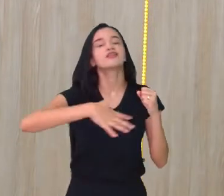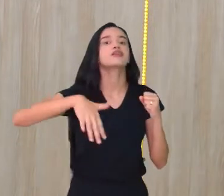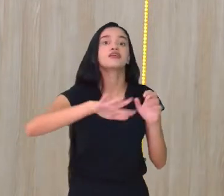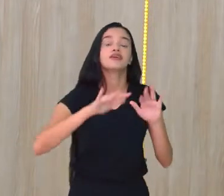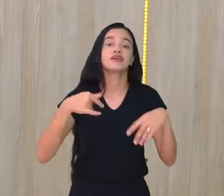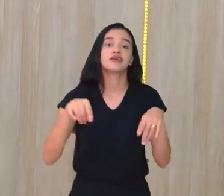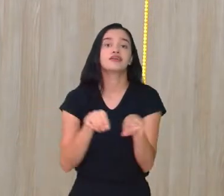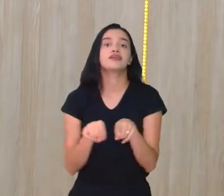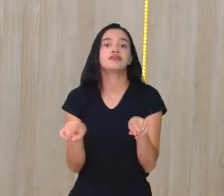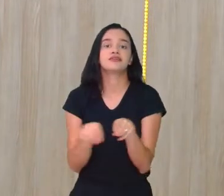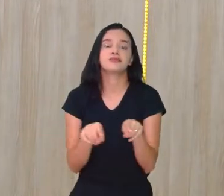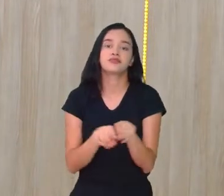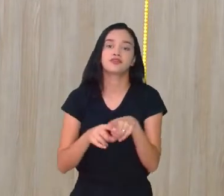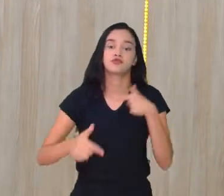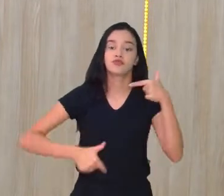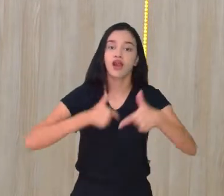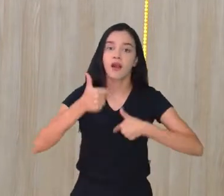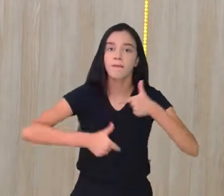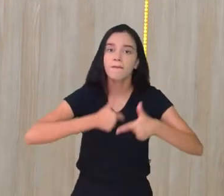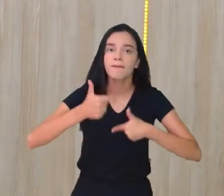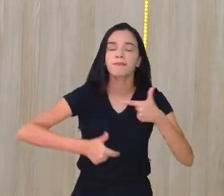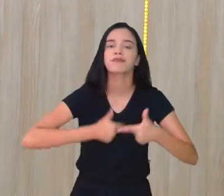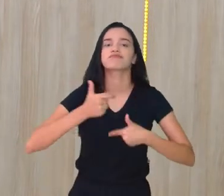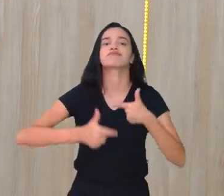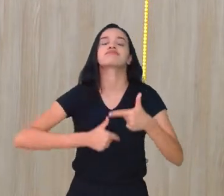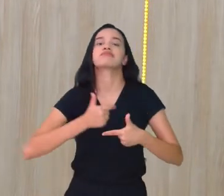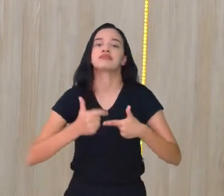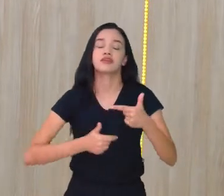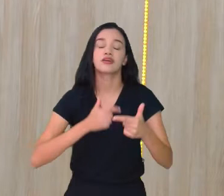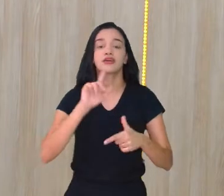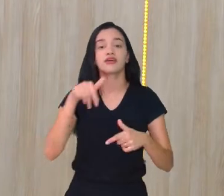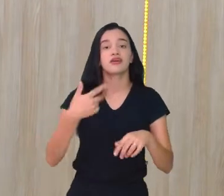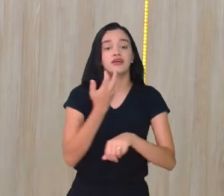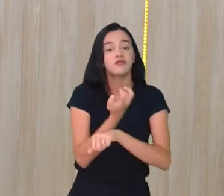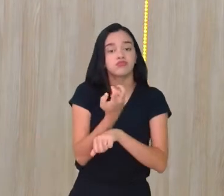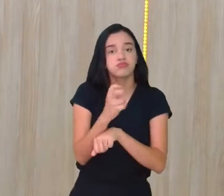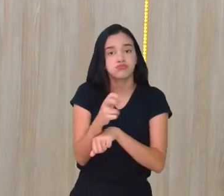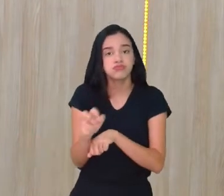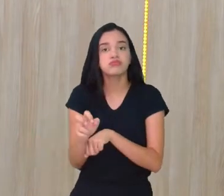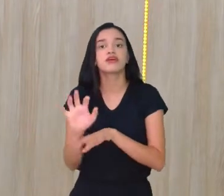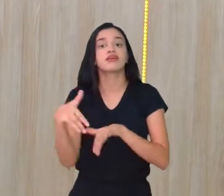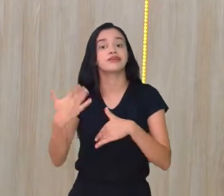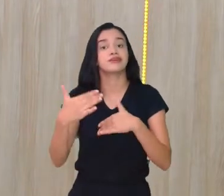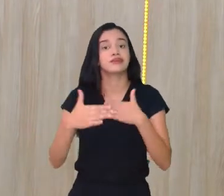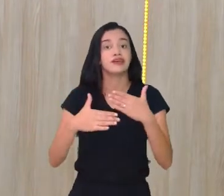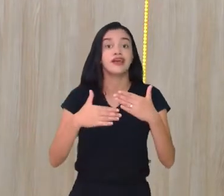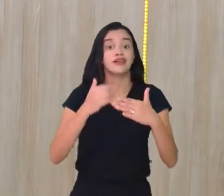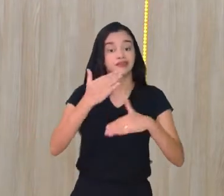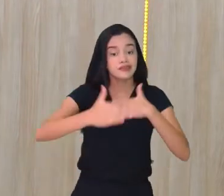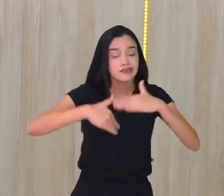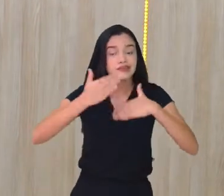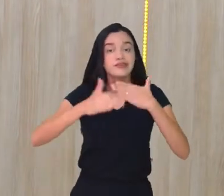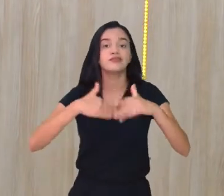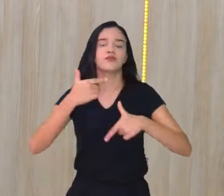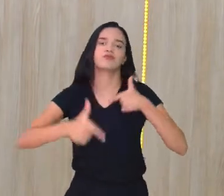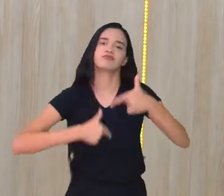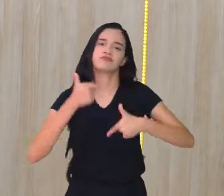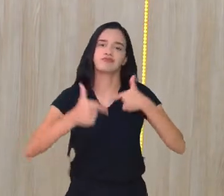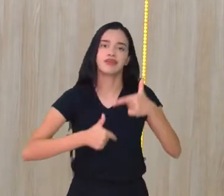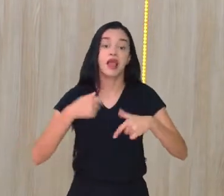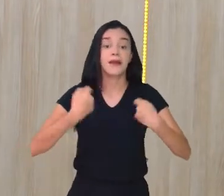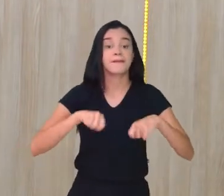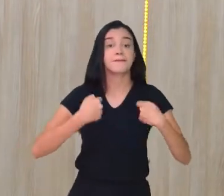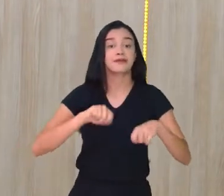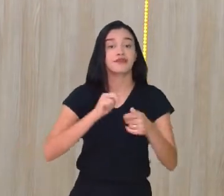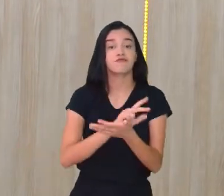trabalhador rural pelo maquinário. Então, uma máquina só desenvolvendo um trabalho que precisaria de